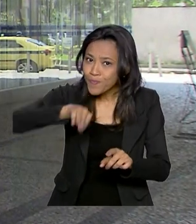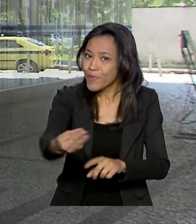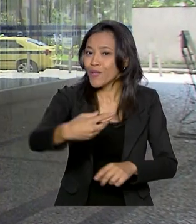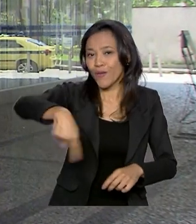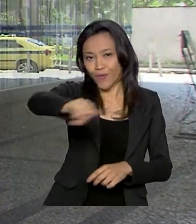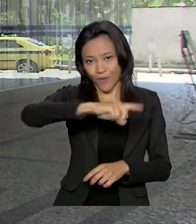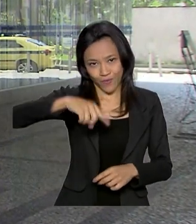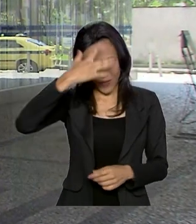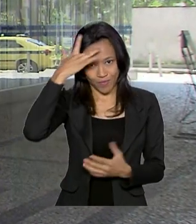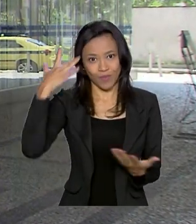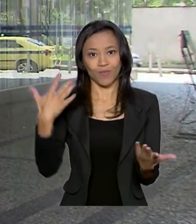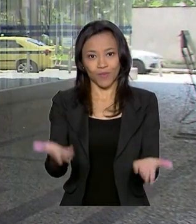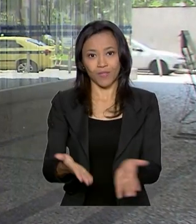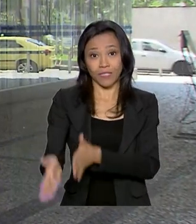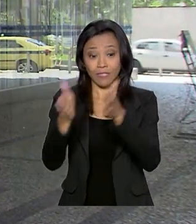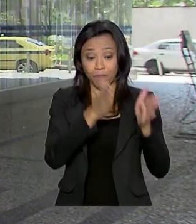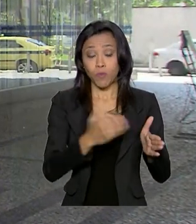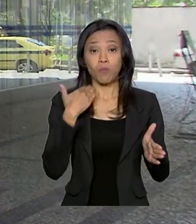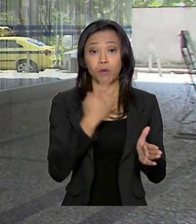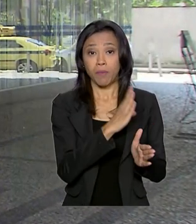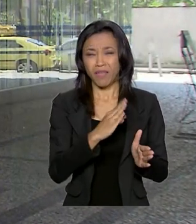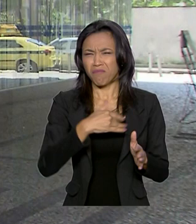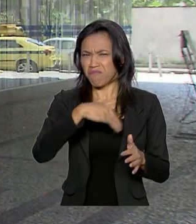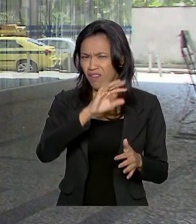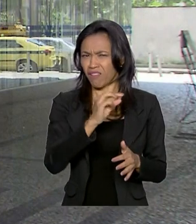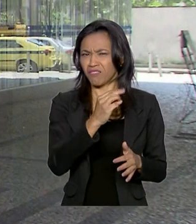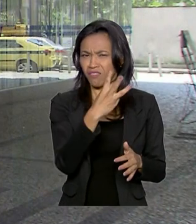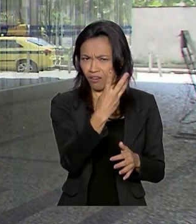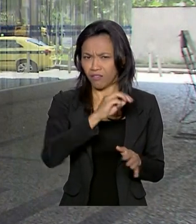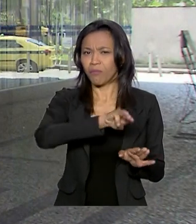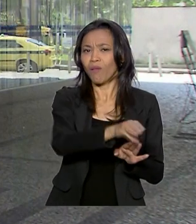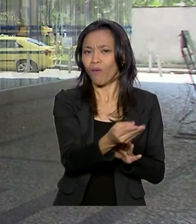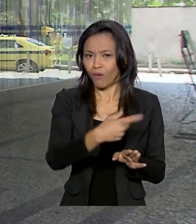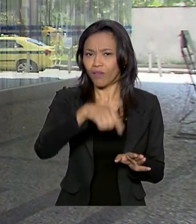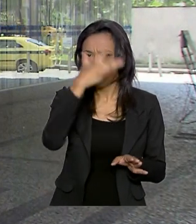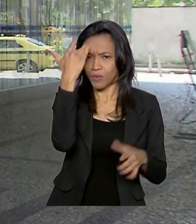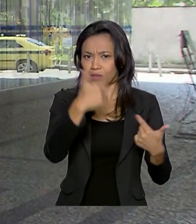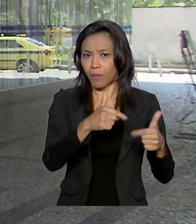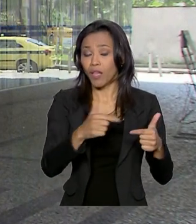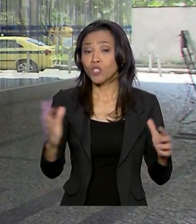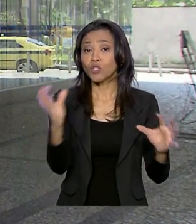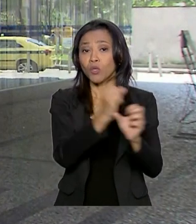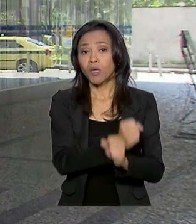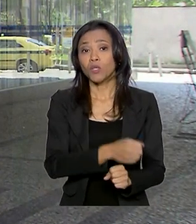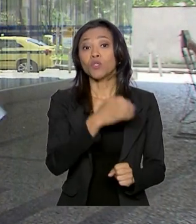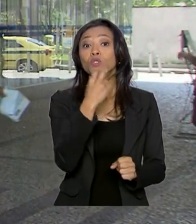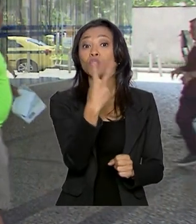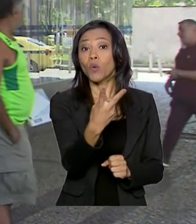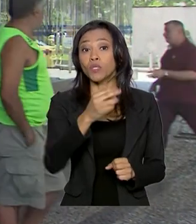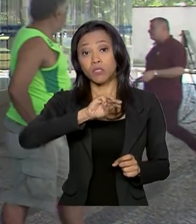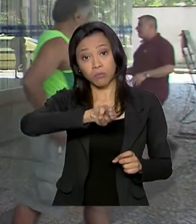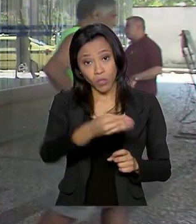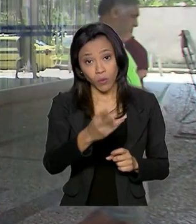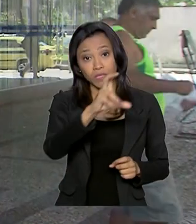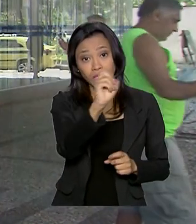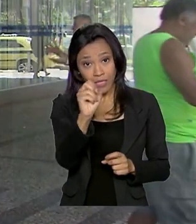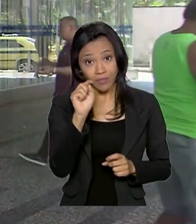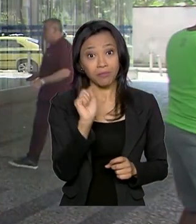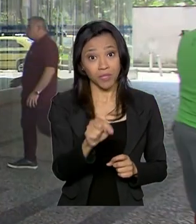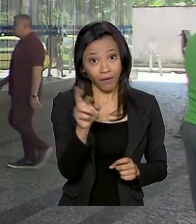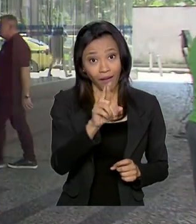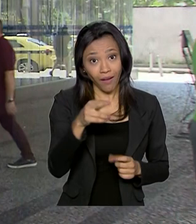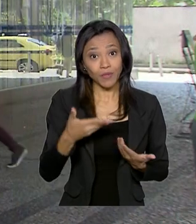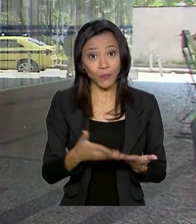o banco do brasil estima que quase três milhões de trabalhadores têm direito ao abono totalizando 2 milhões e meio de reais e falando em dinheiro